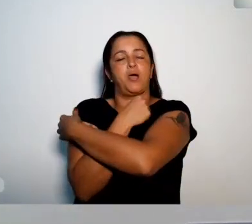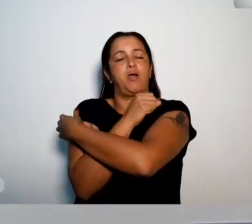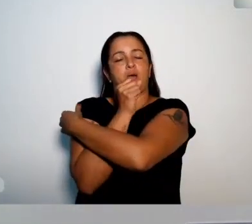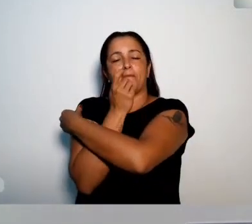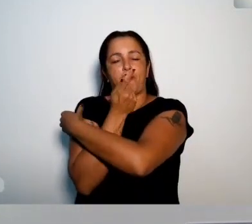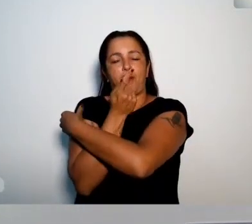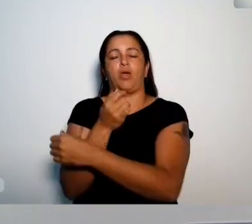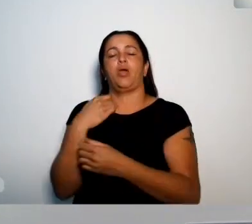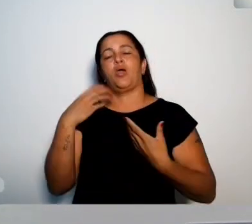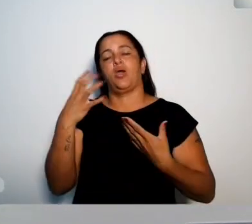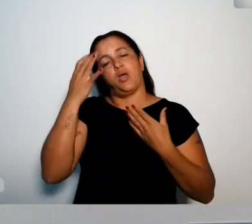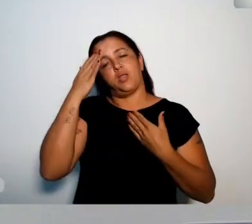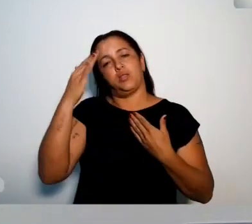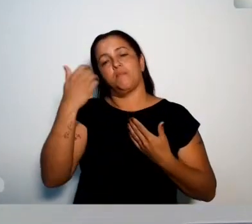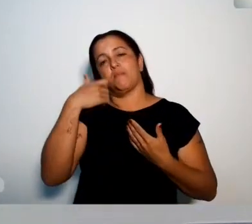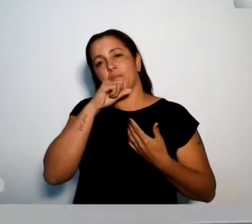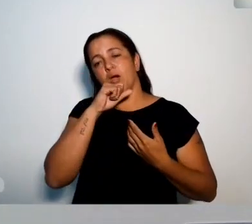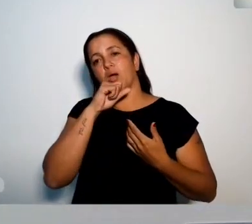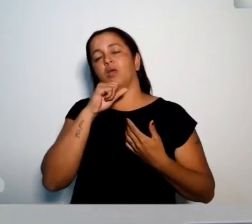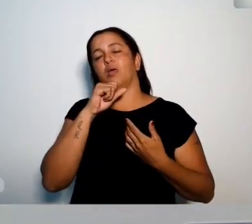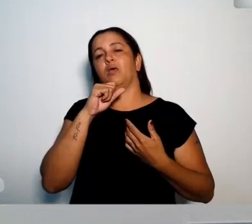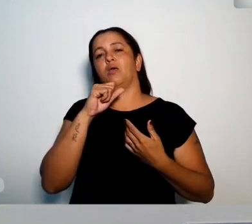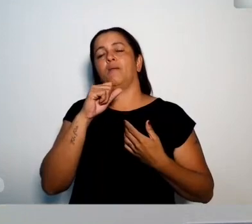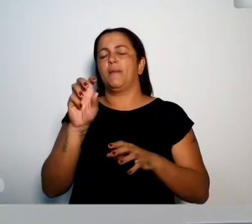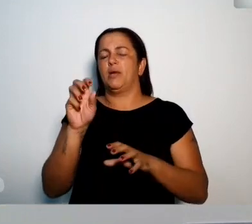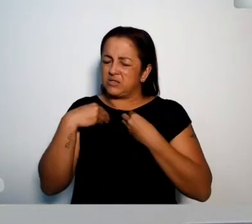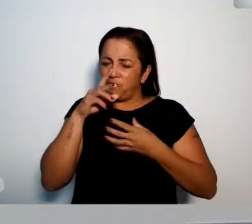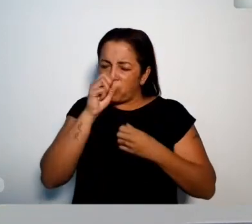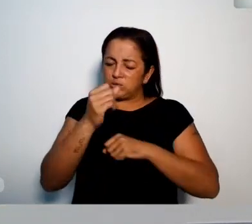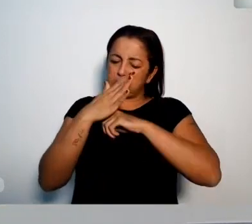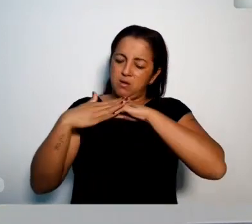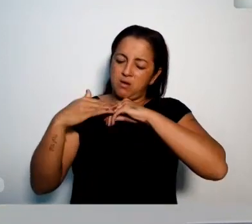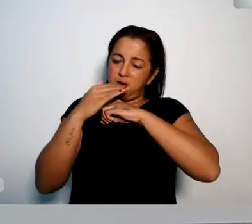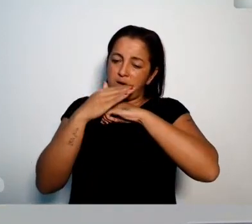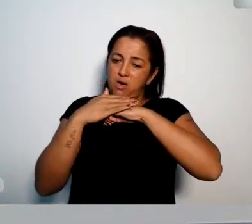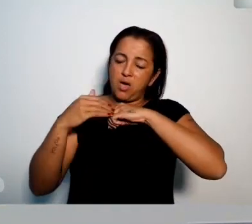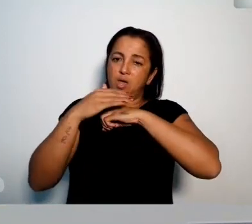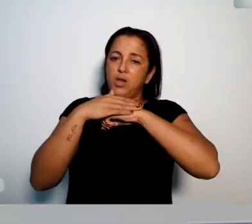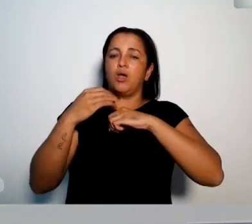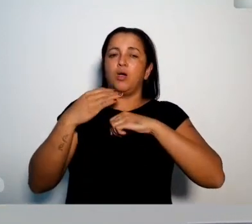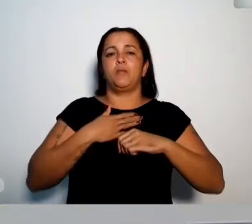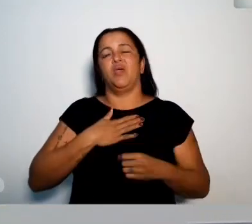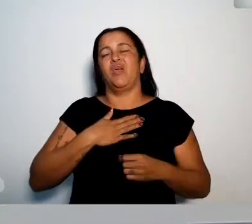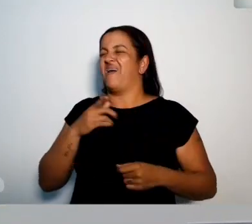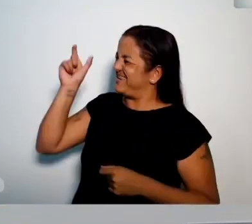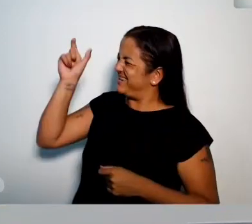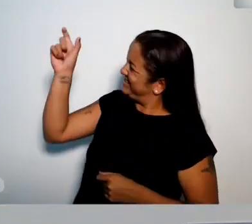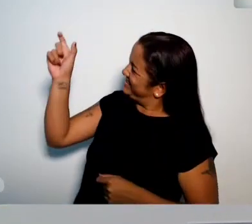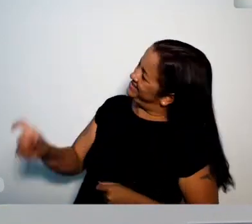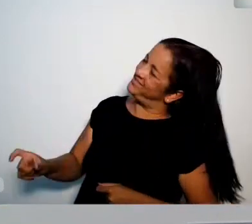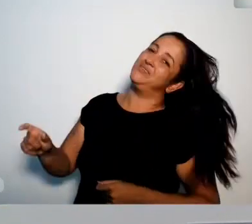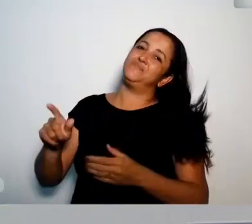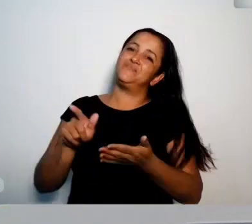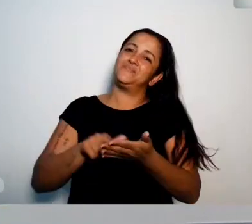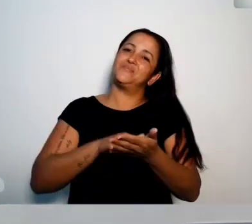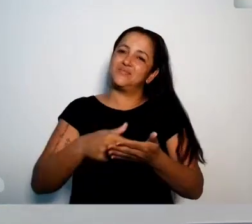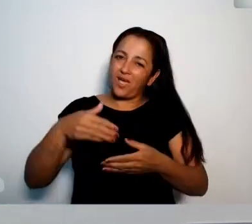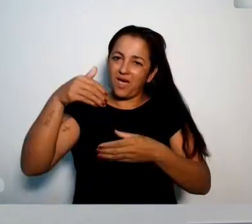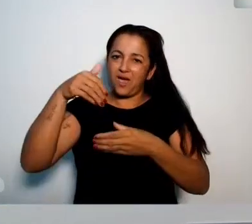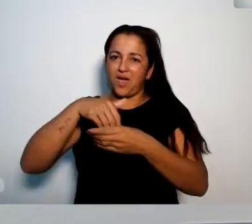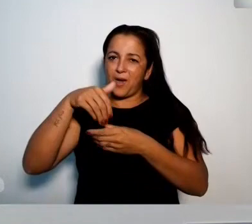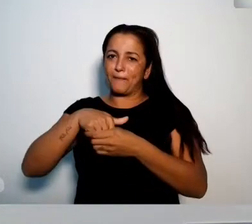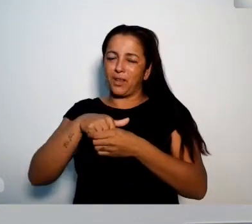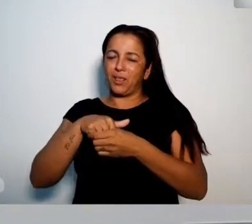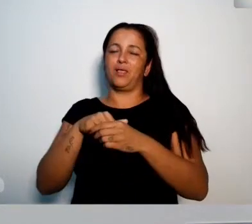mãe pela força, pelo carinho que ela sempre me deu. Aquela lá é eleitora fiel, hein? Briga, hein? A minha esposa Luzia, meu